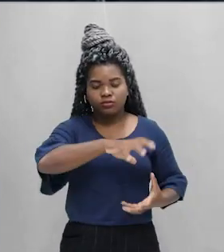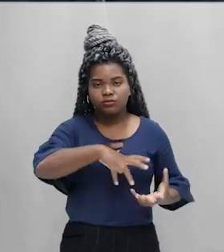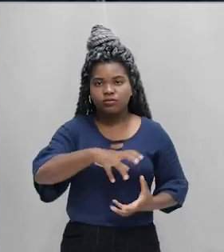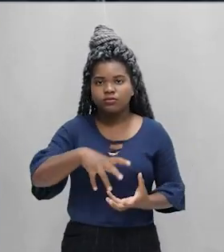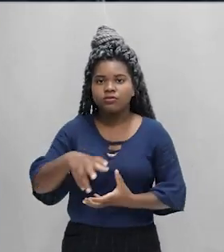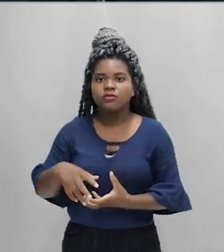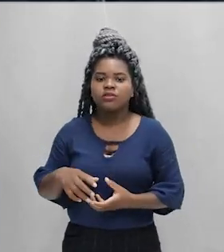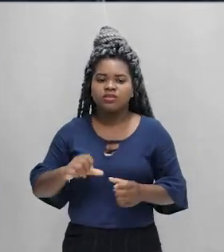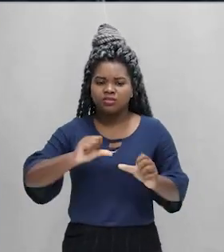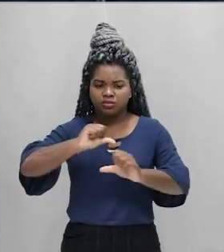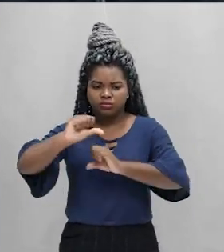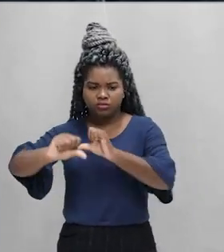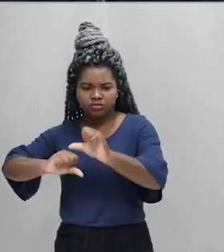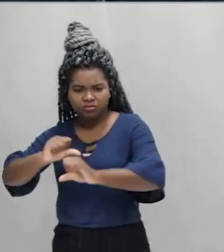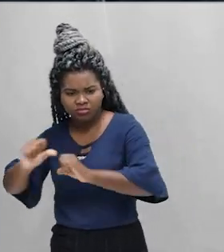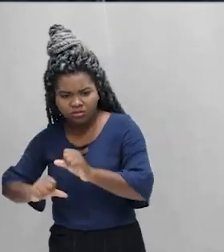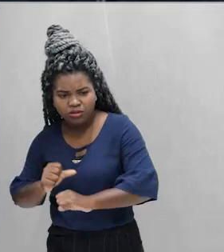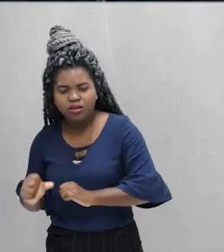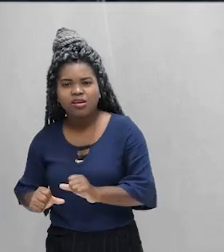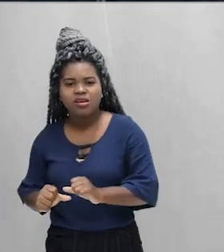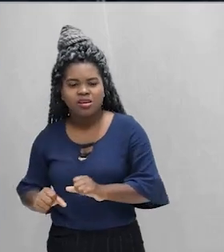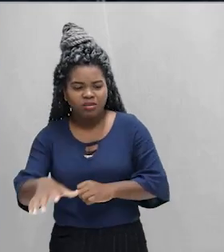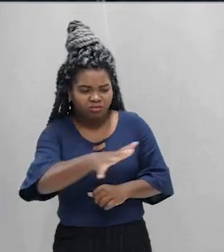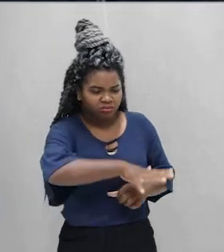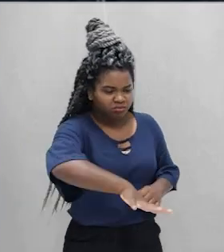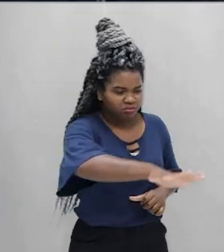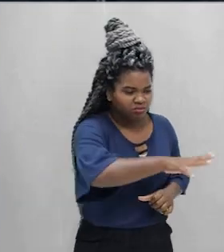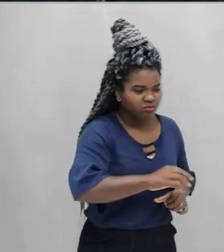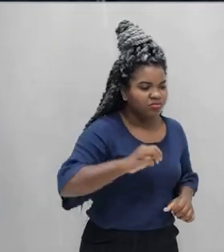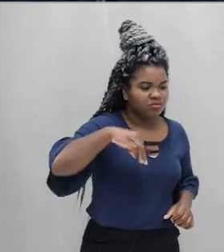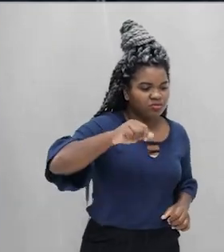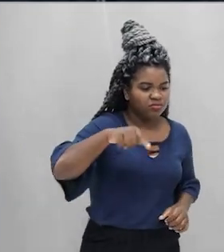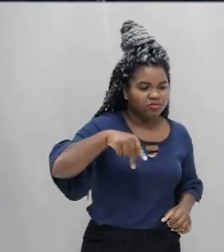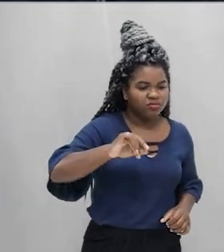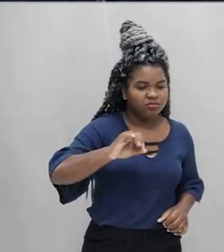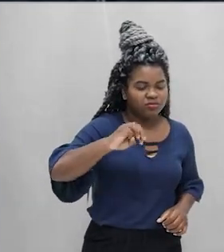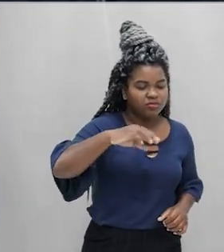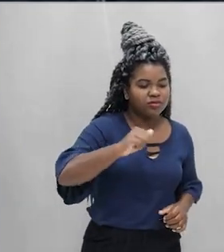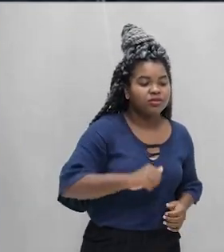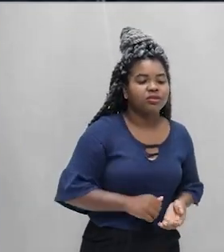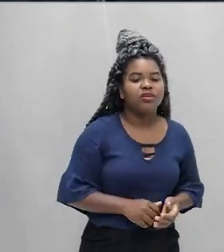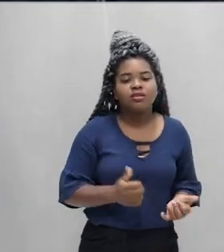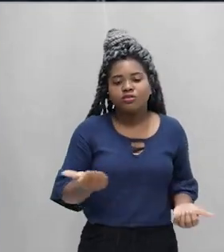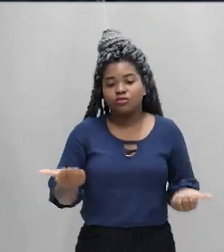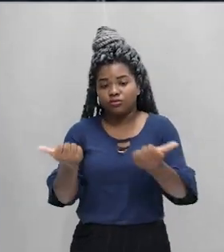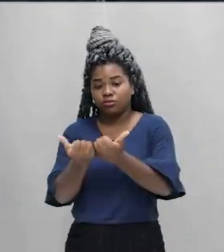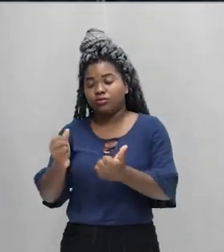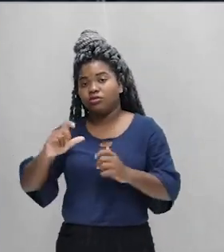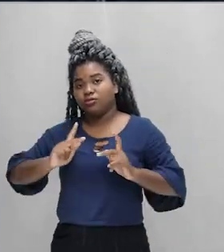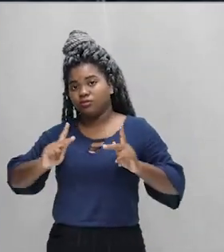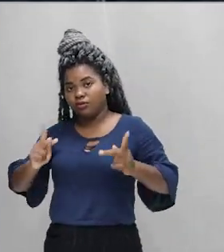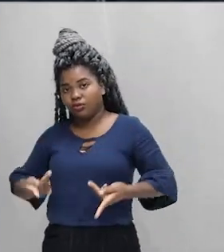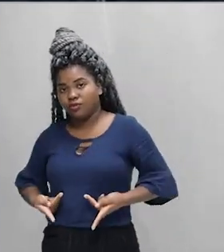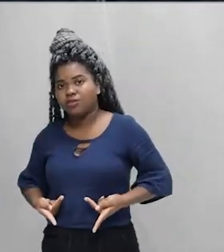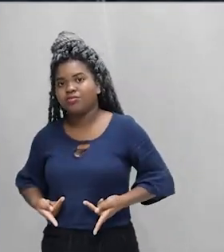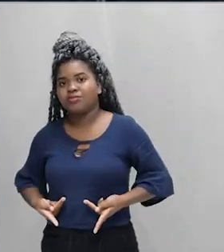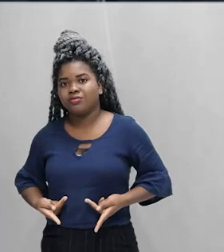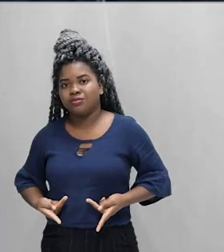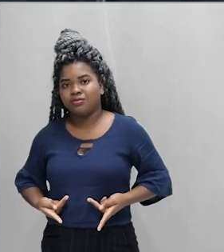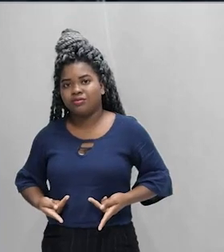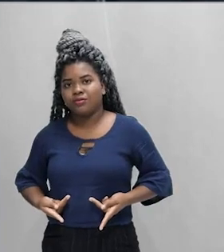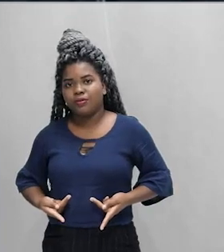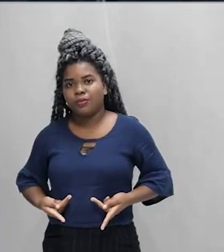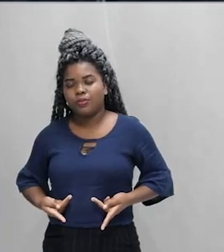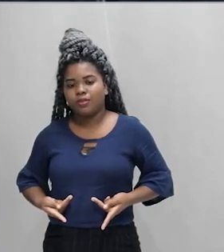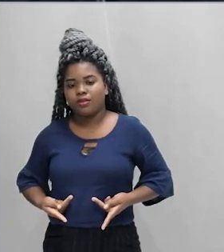trocar, aparelhar um espaço com máquinas, tirar o homem, colocar a máquina, substituir,